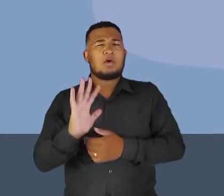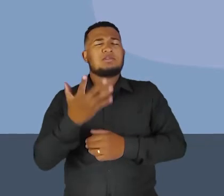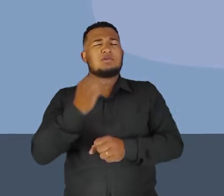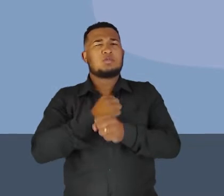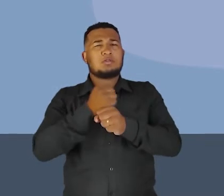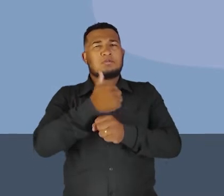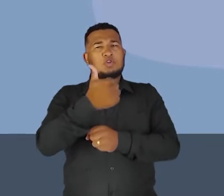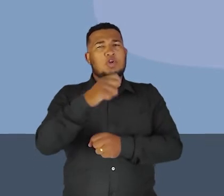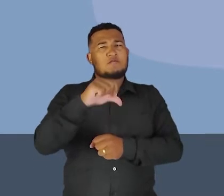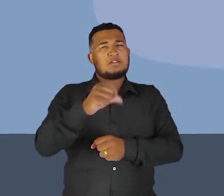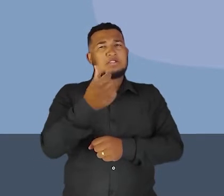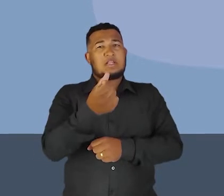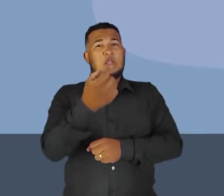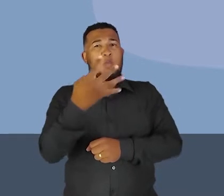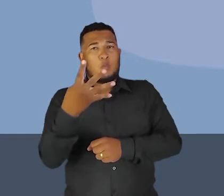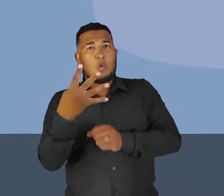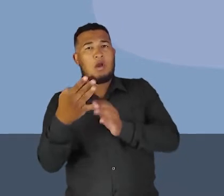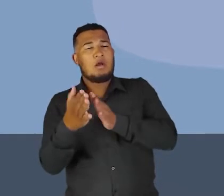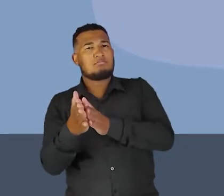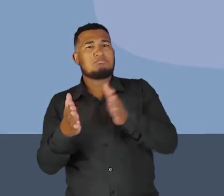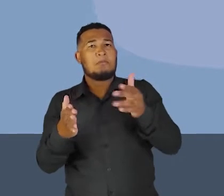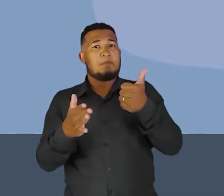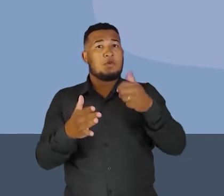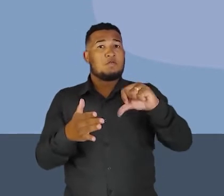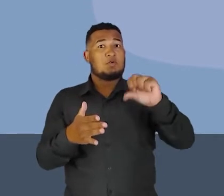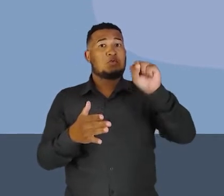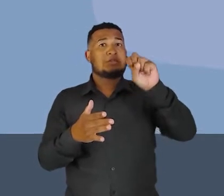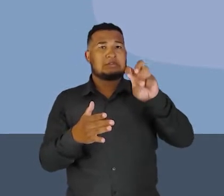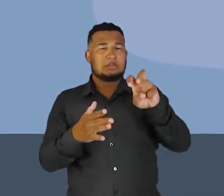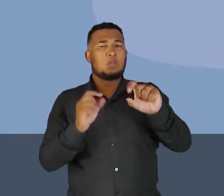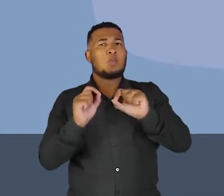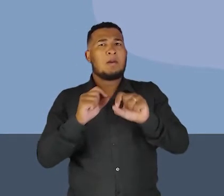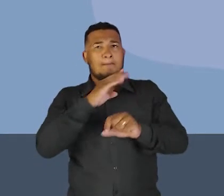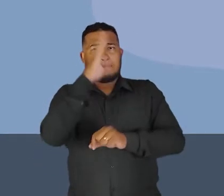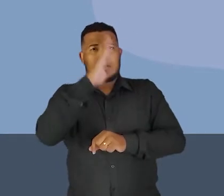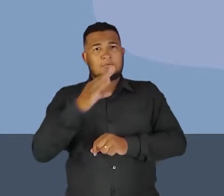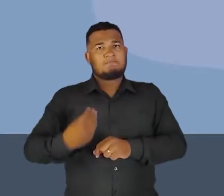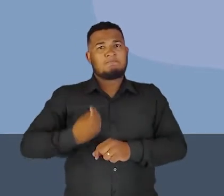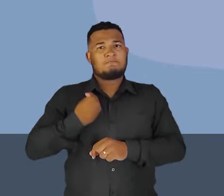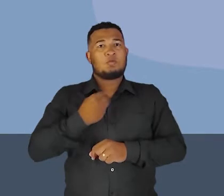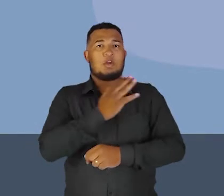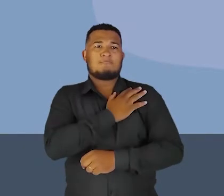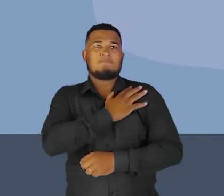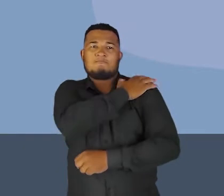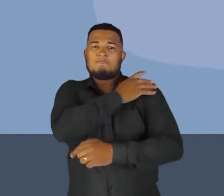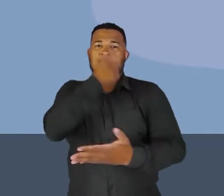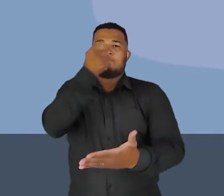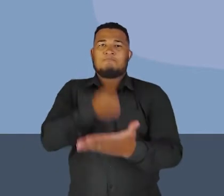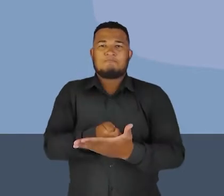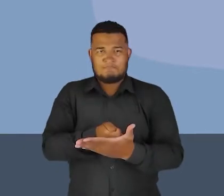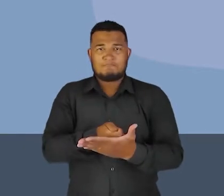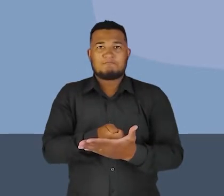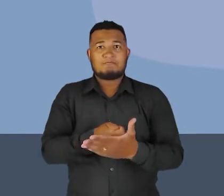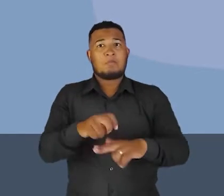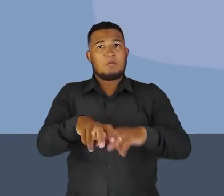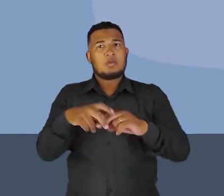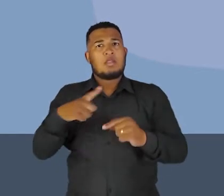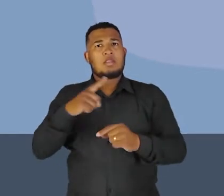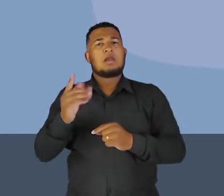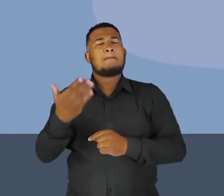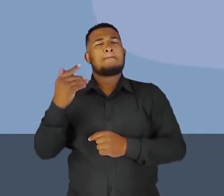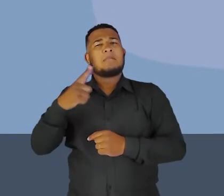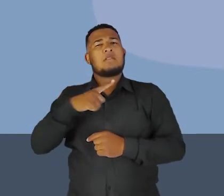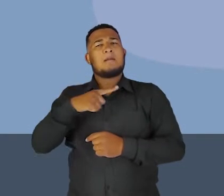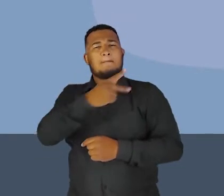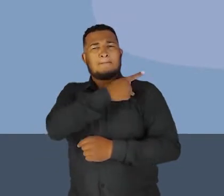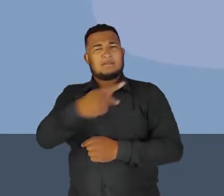anos de 64 a 1985, onde o Brasil vivia, né, um período de ditadura militar. Né? Começou com a deposição do presidente João